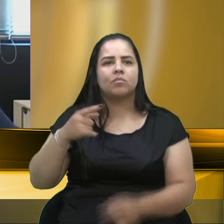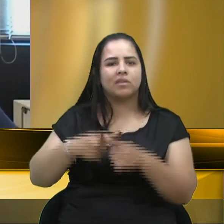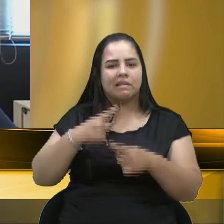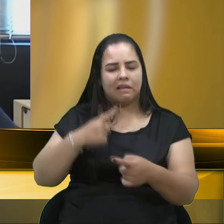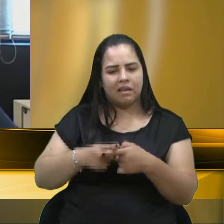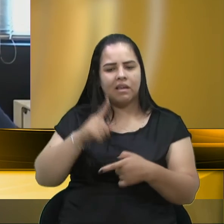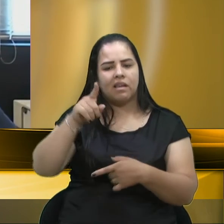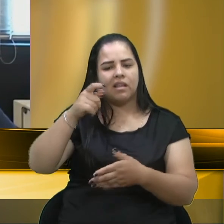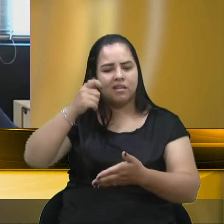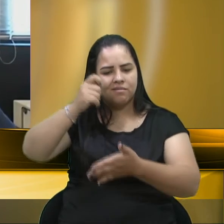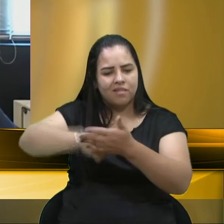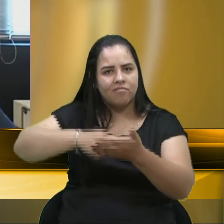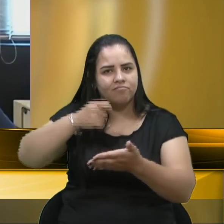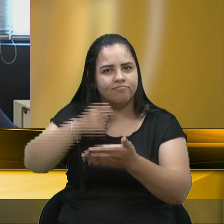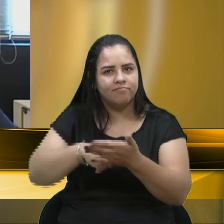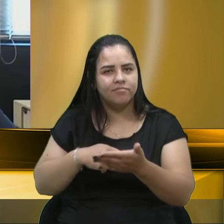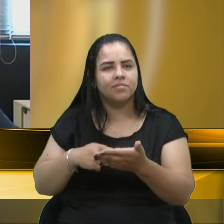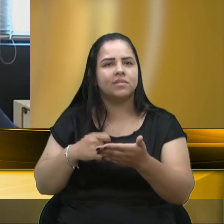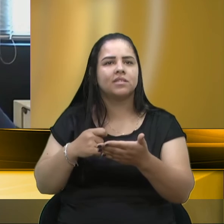defendia